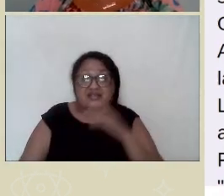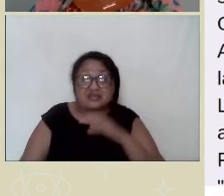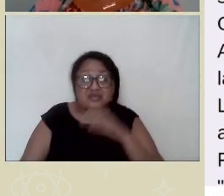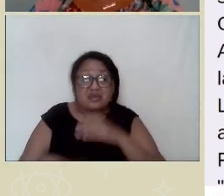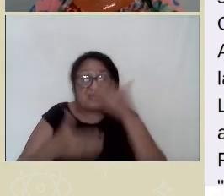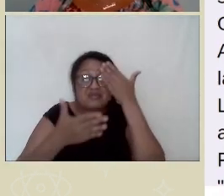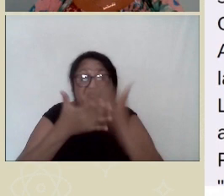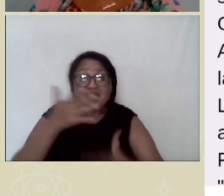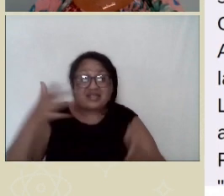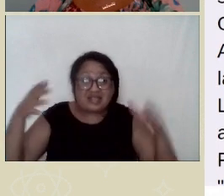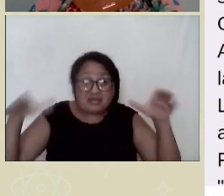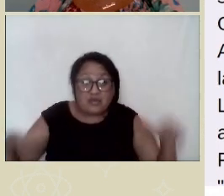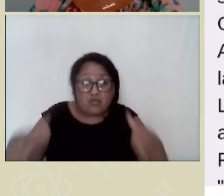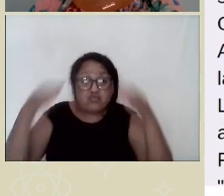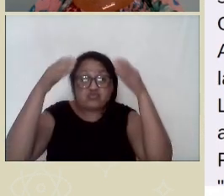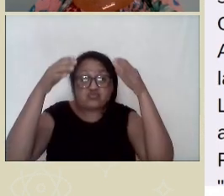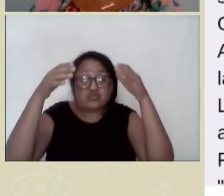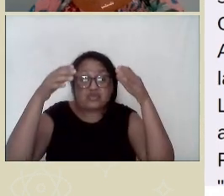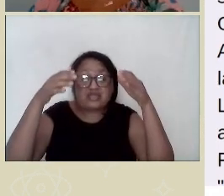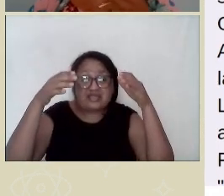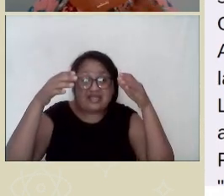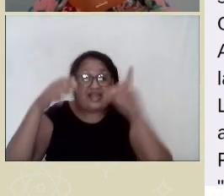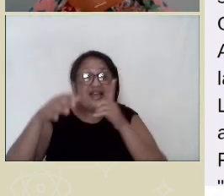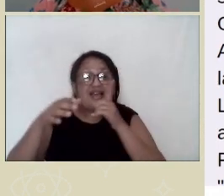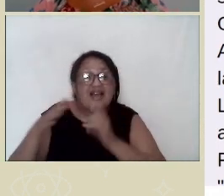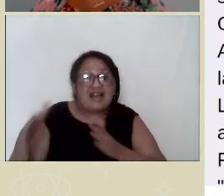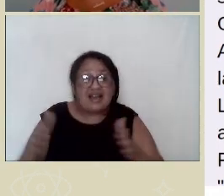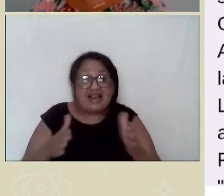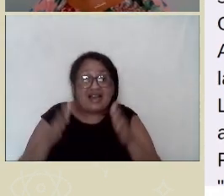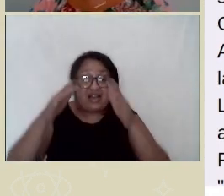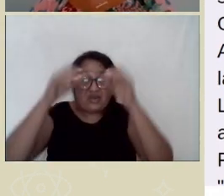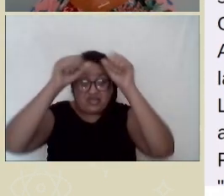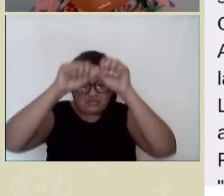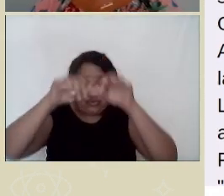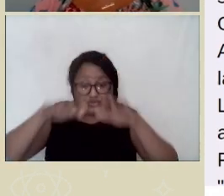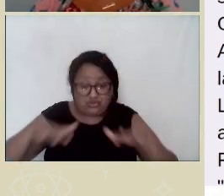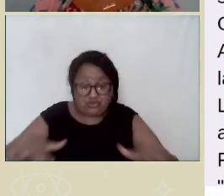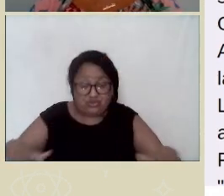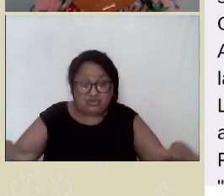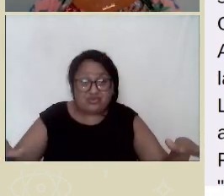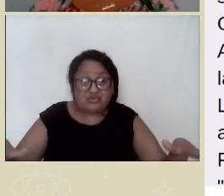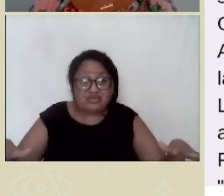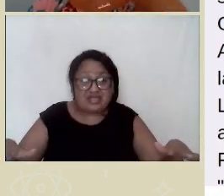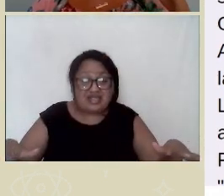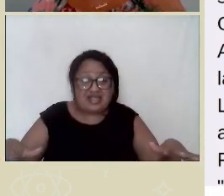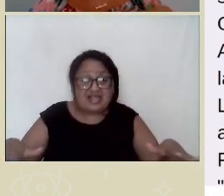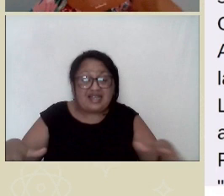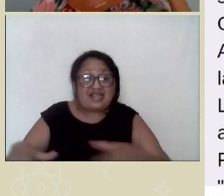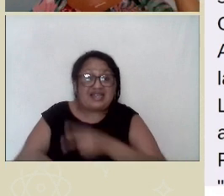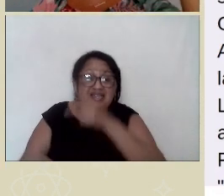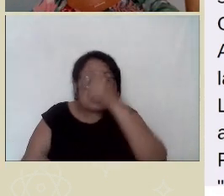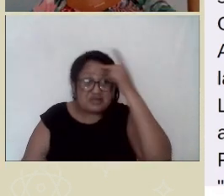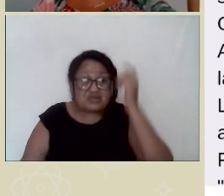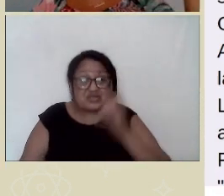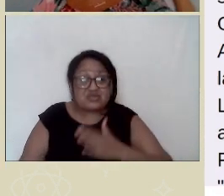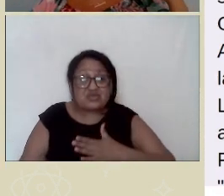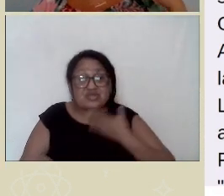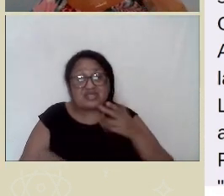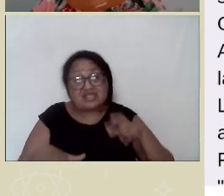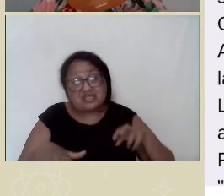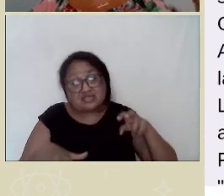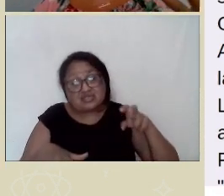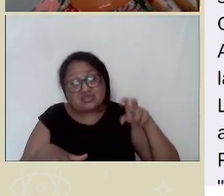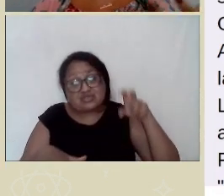revelou em 2015 que as lagoas na geleira Kumbu que os montanhistas devem cruzar em direção ao Pume